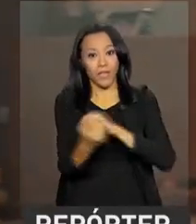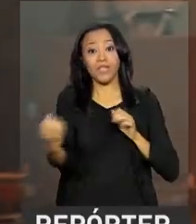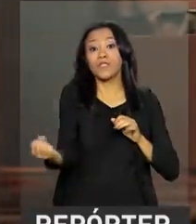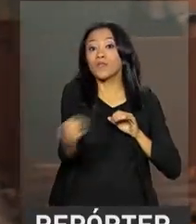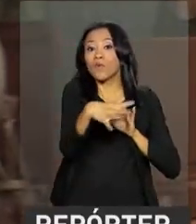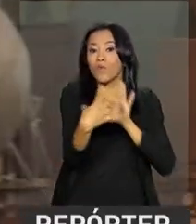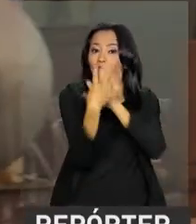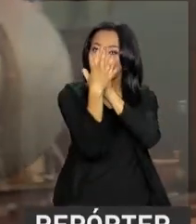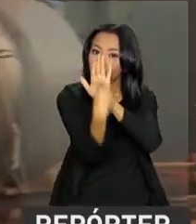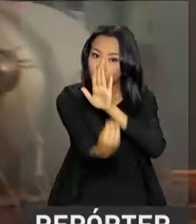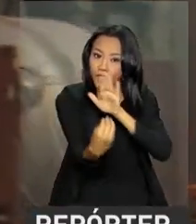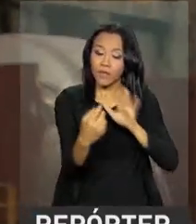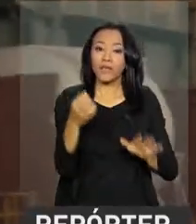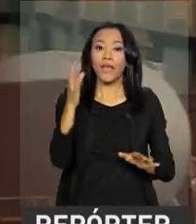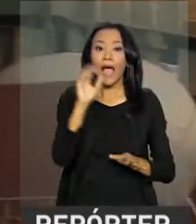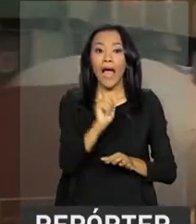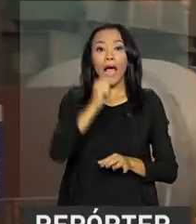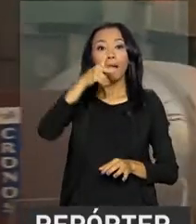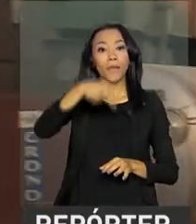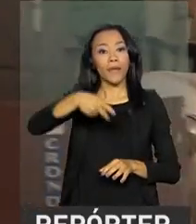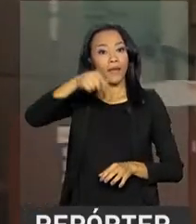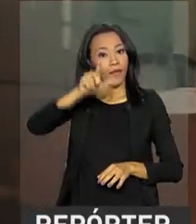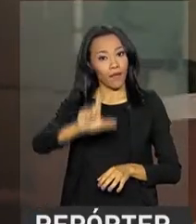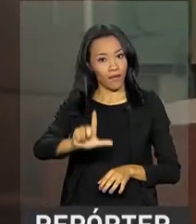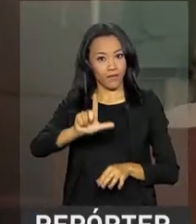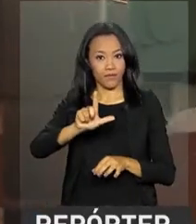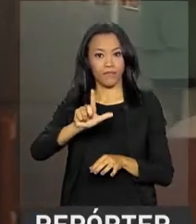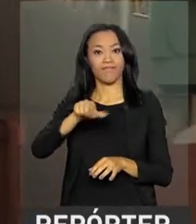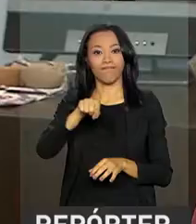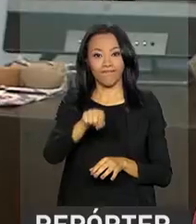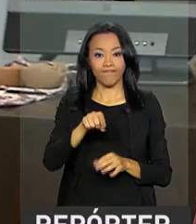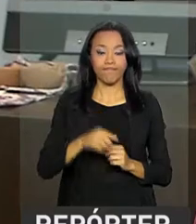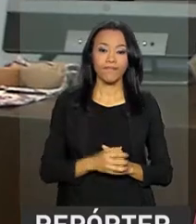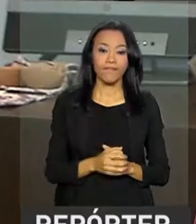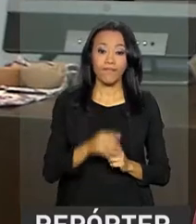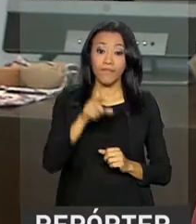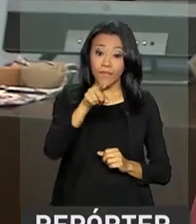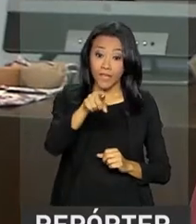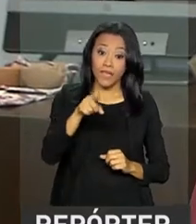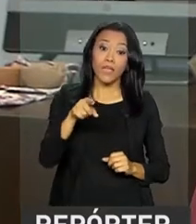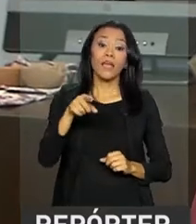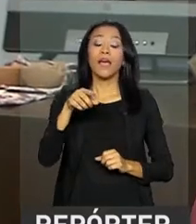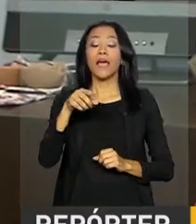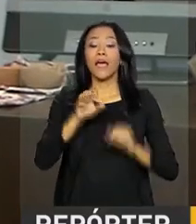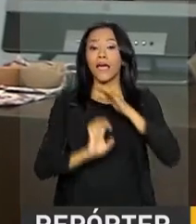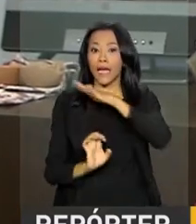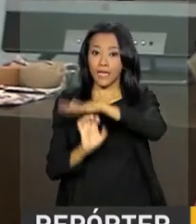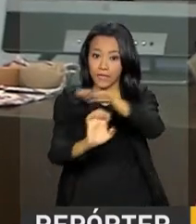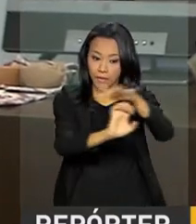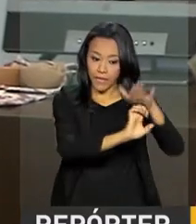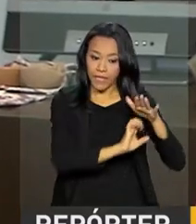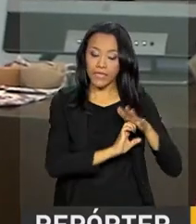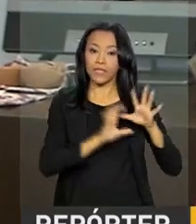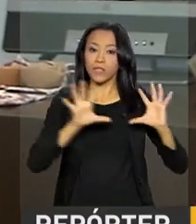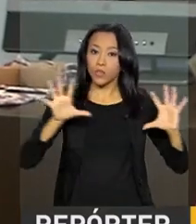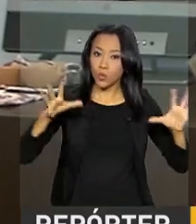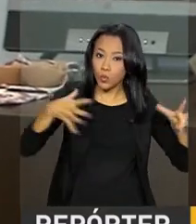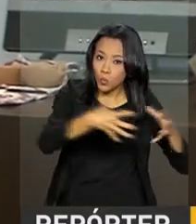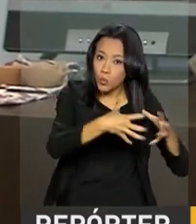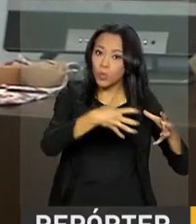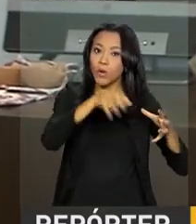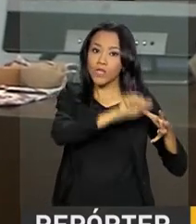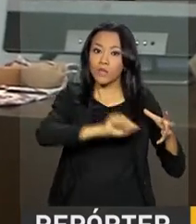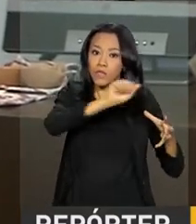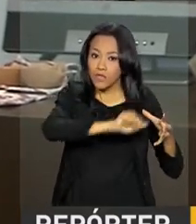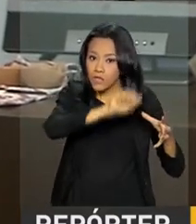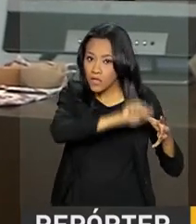criação do sapê eles os arranjos produtivos locais são aglomerações de empresas localizadas no território é que